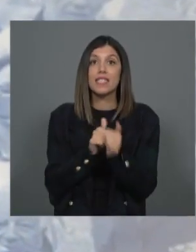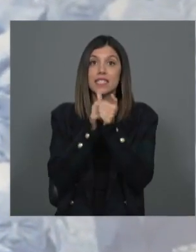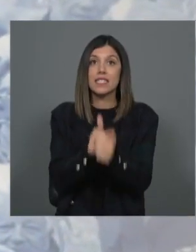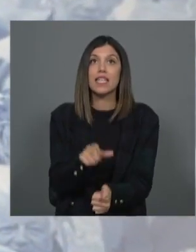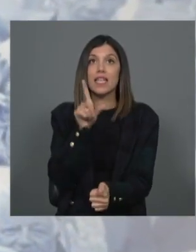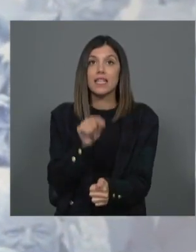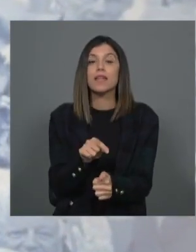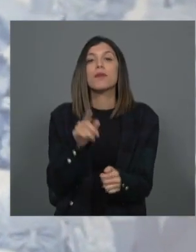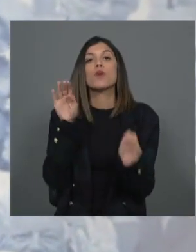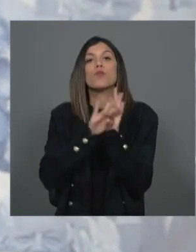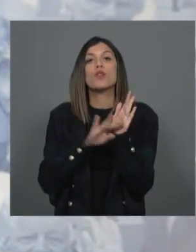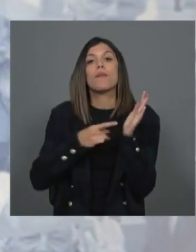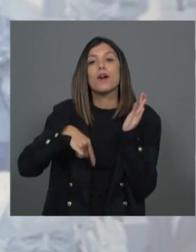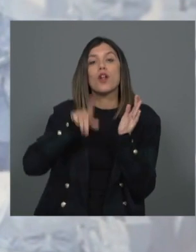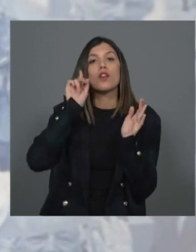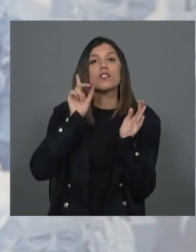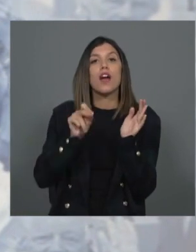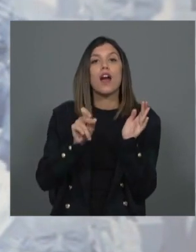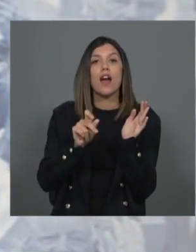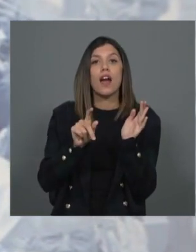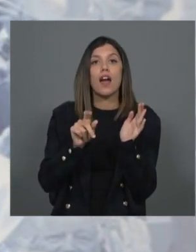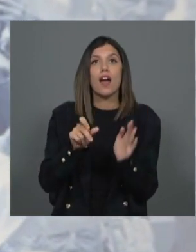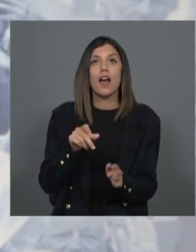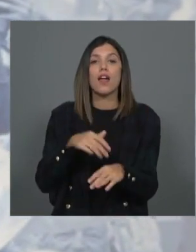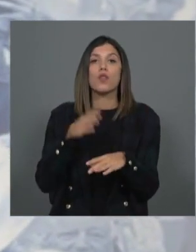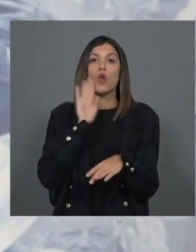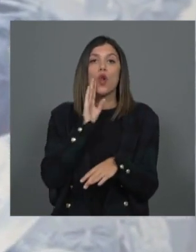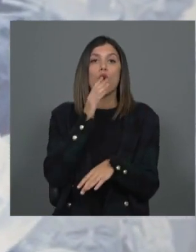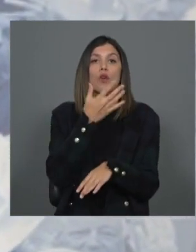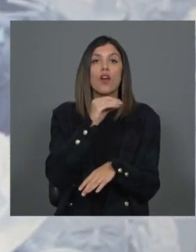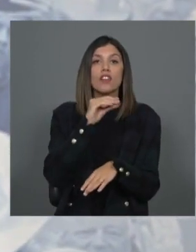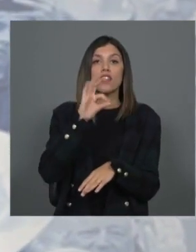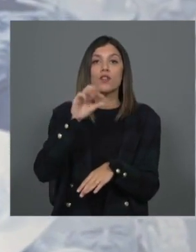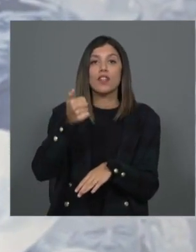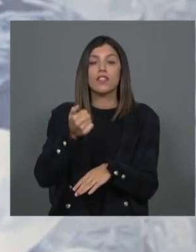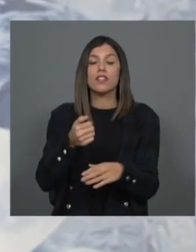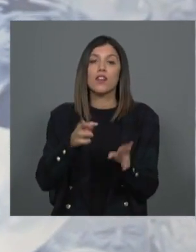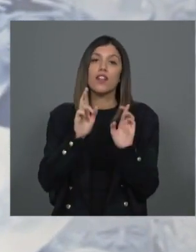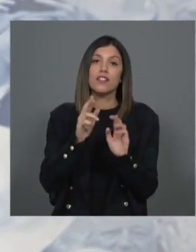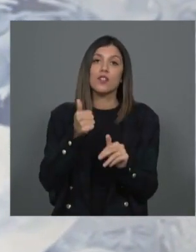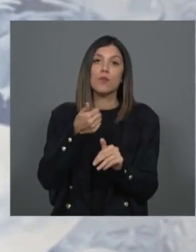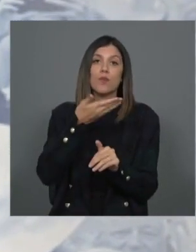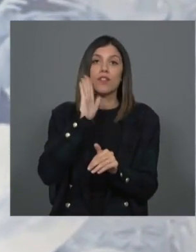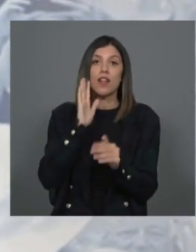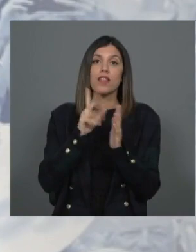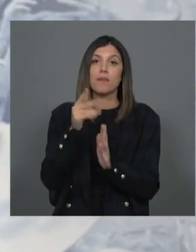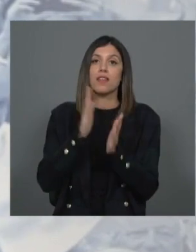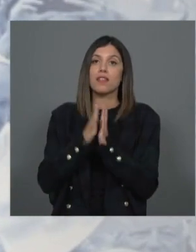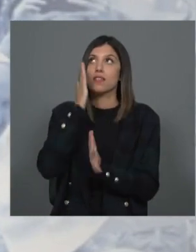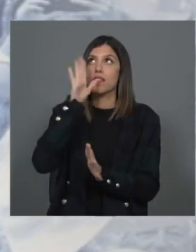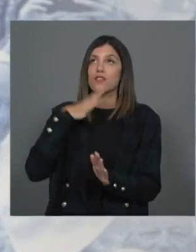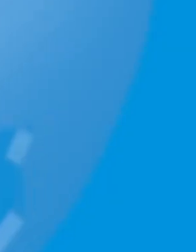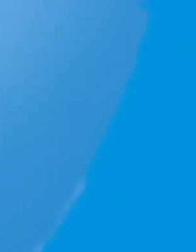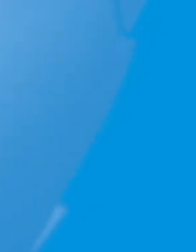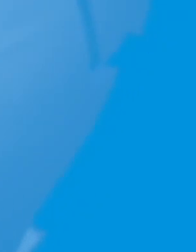edição na rádio, na Antena 1. Será mais logo, quando forem 22h45. Desejo-lhe uma ótima tarde e até amanhã, se Deus quiser.